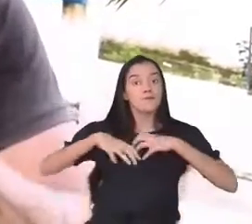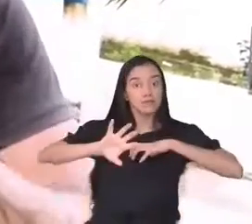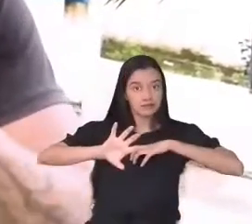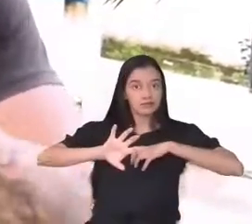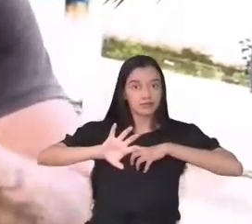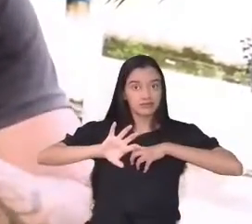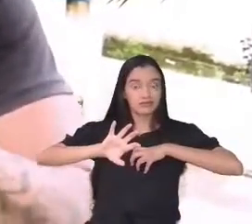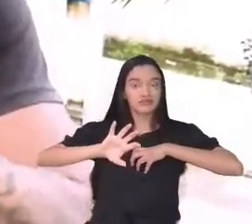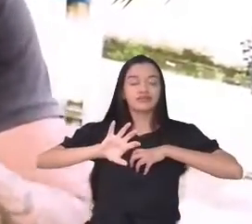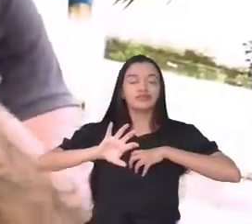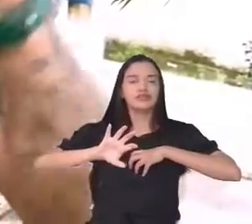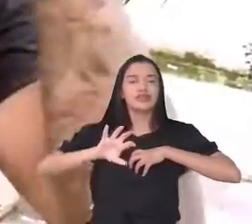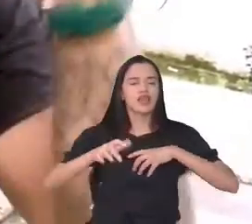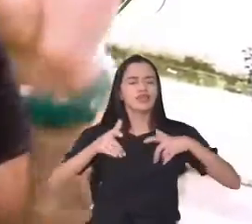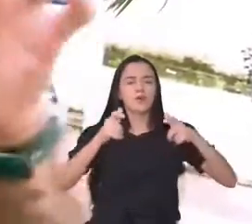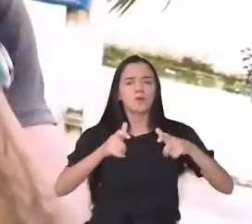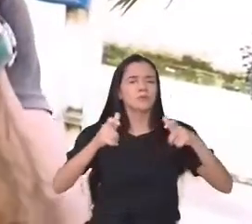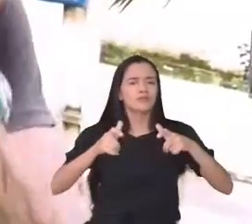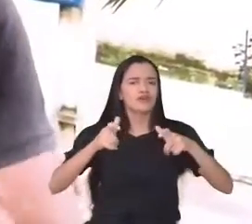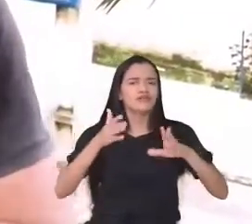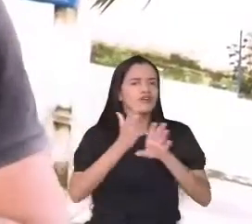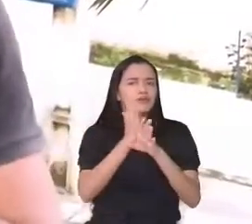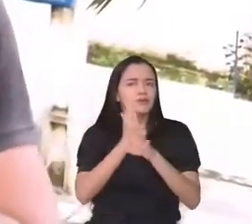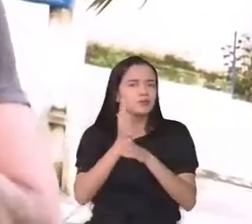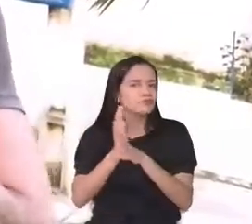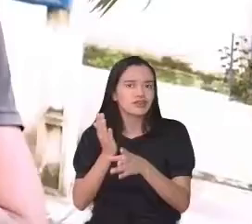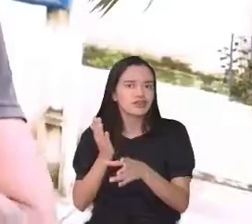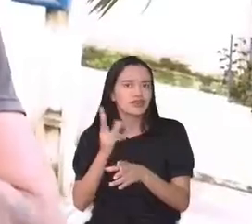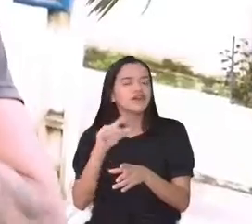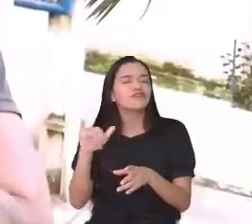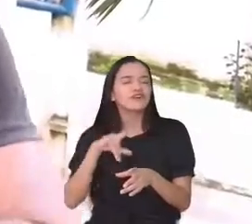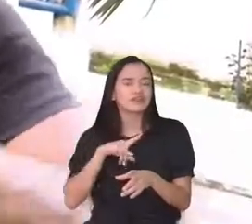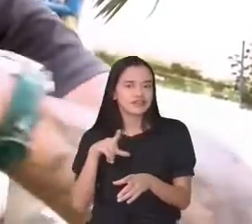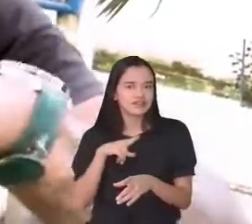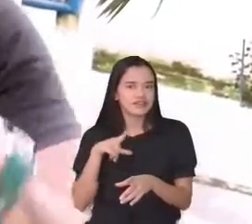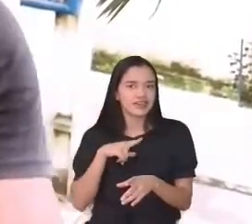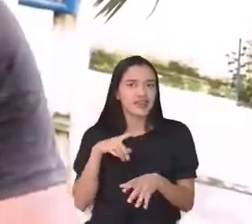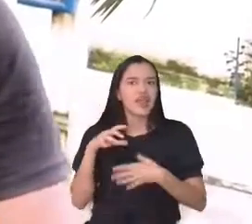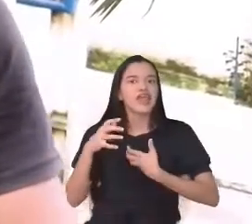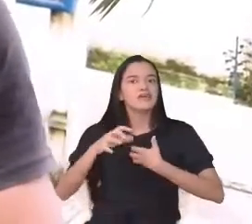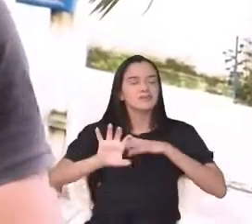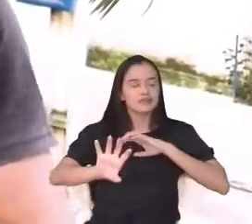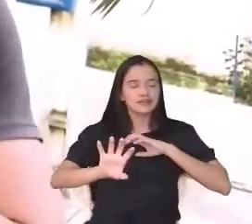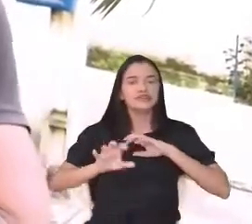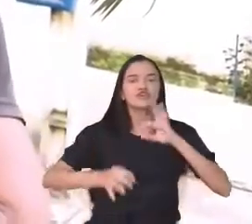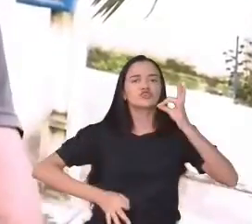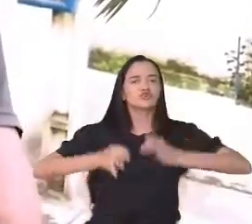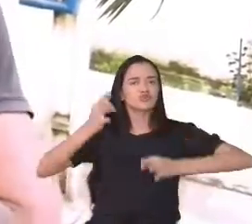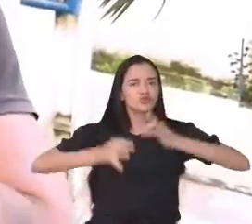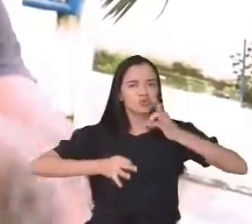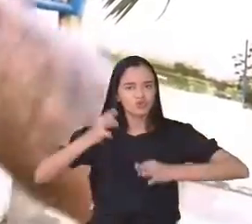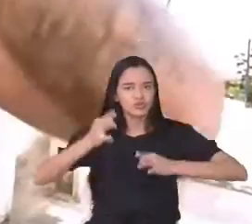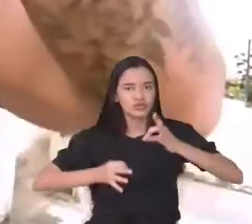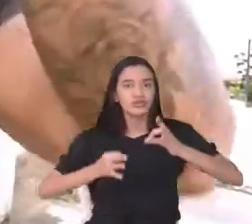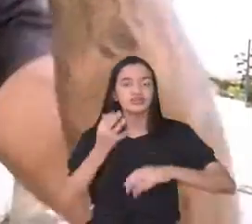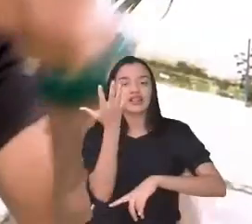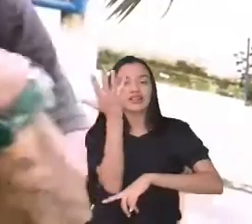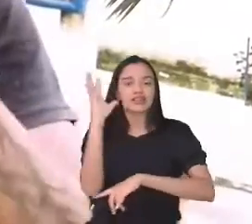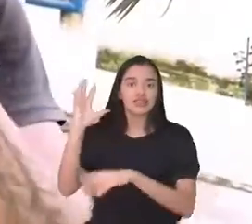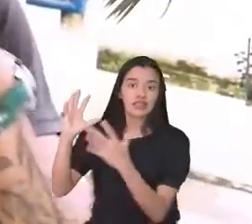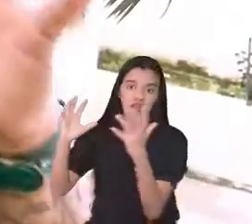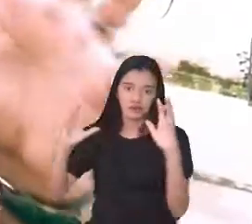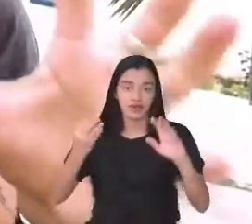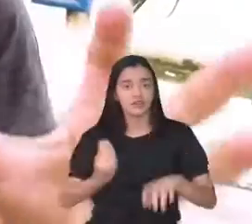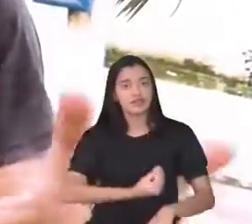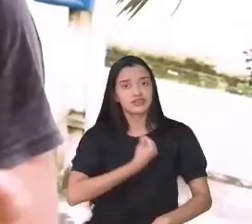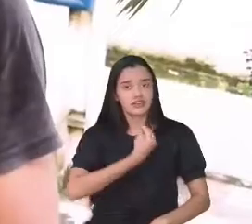Tá ali junto. Em algum lugar você vai encontrar, às vezes, e aqui vai ter empatia, justiça, natureza, vida.